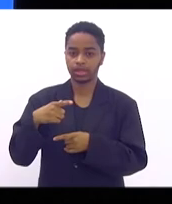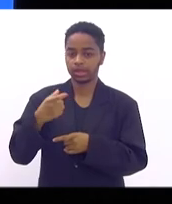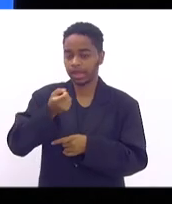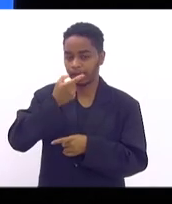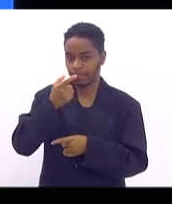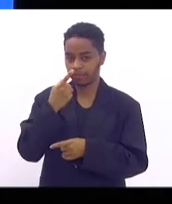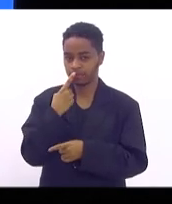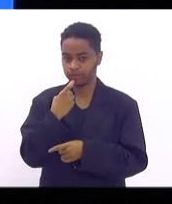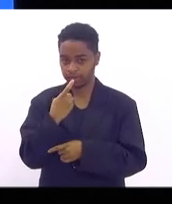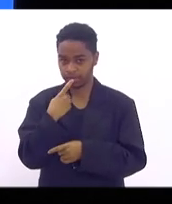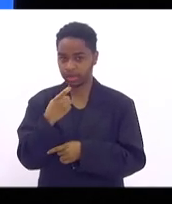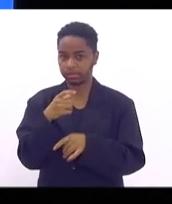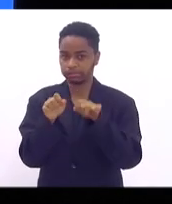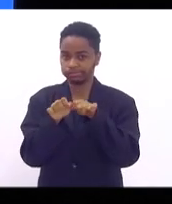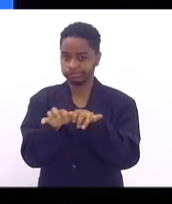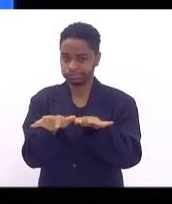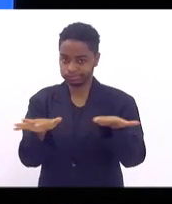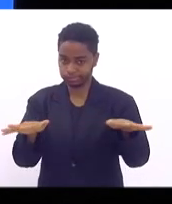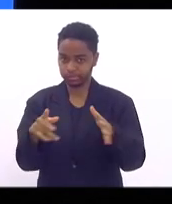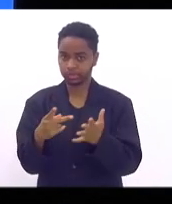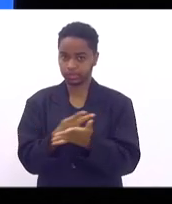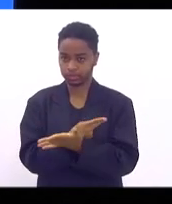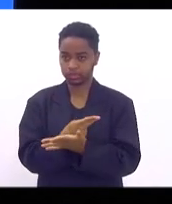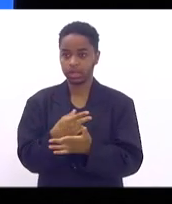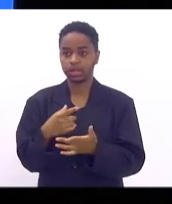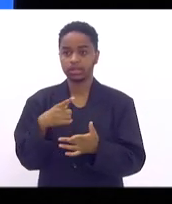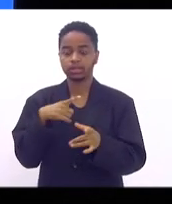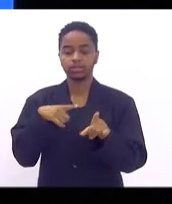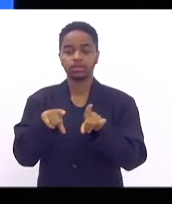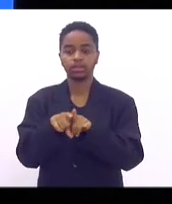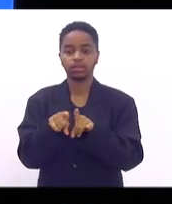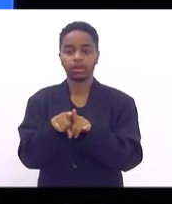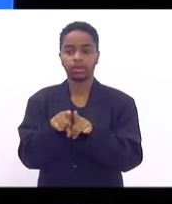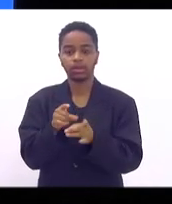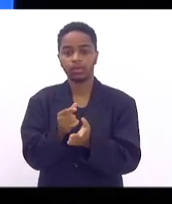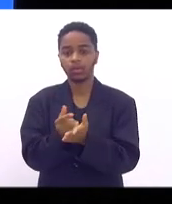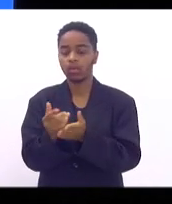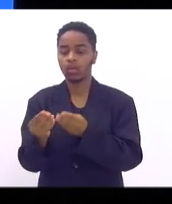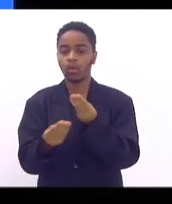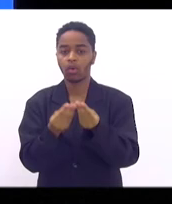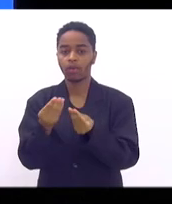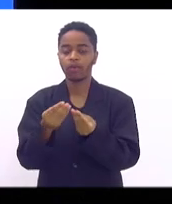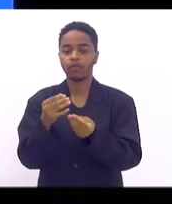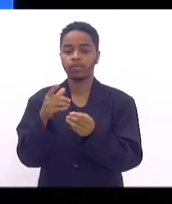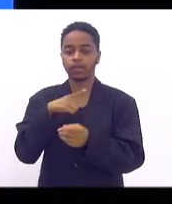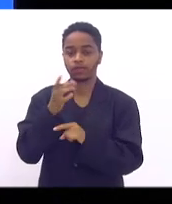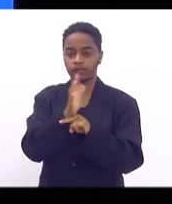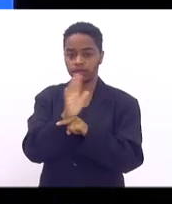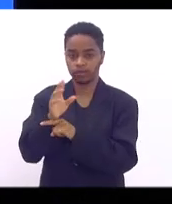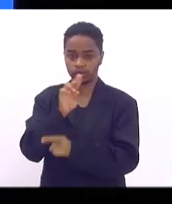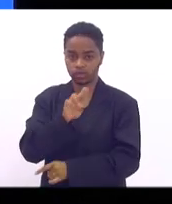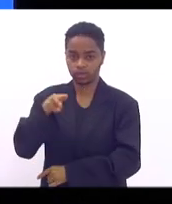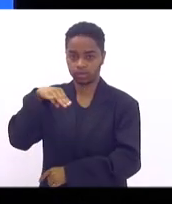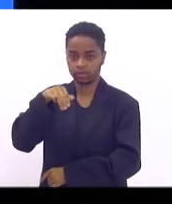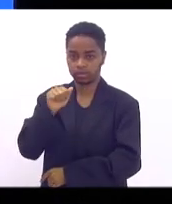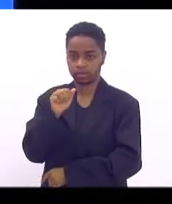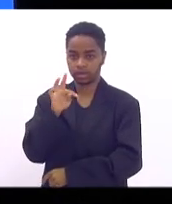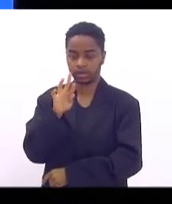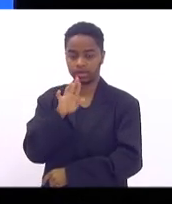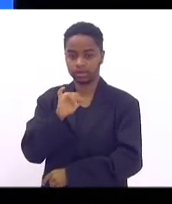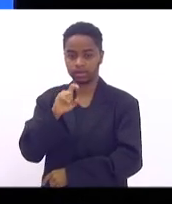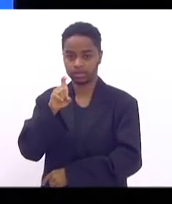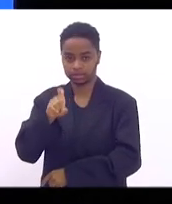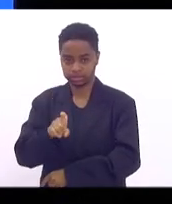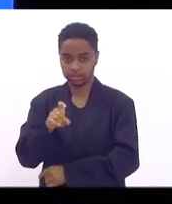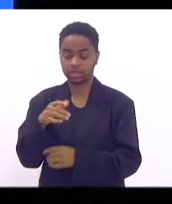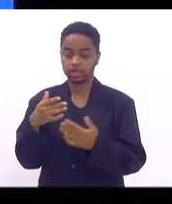espaço, infelizmente. O termo tem origem, né, lá no filme Matrix, onde o Keanu Reeves,